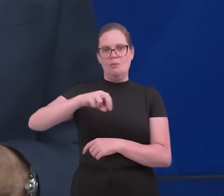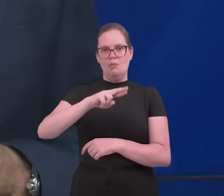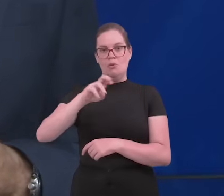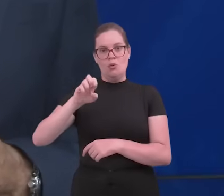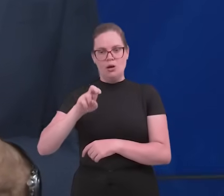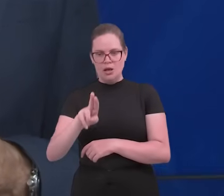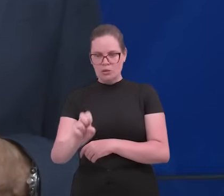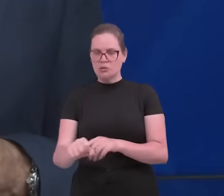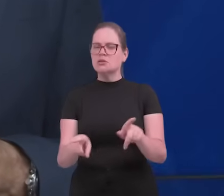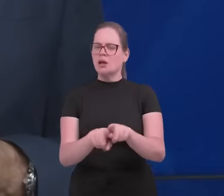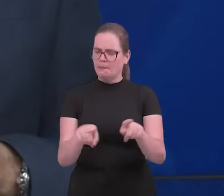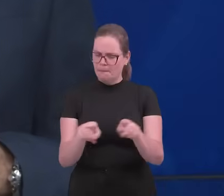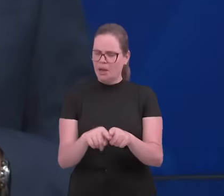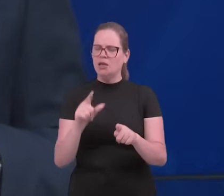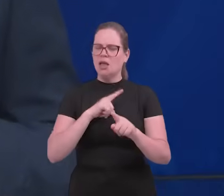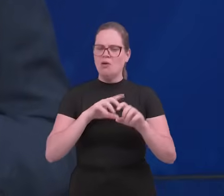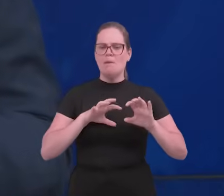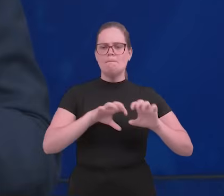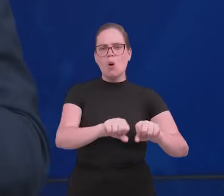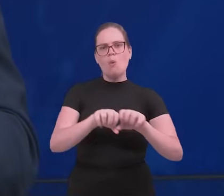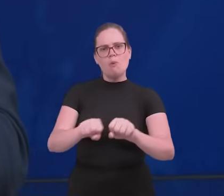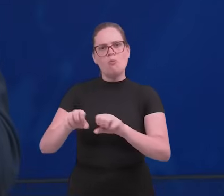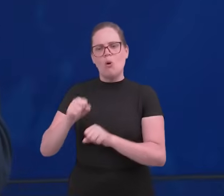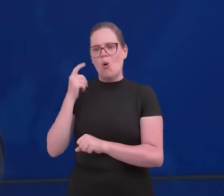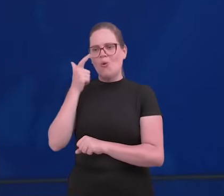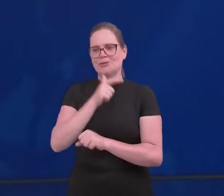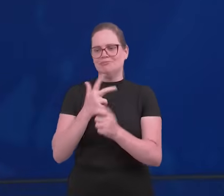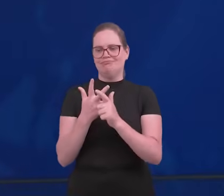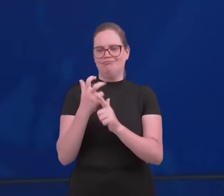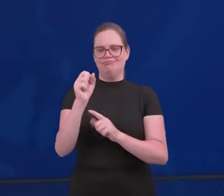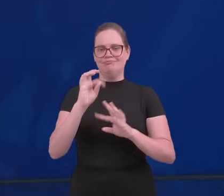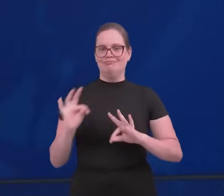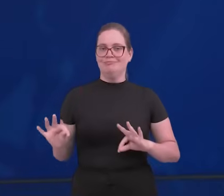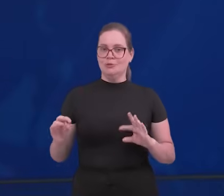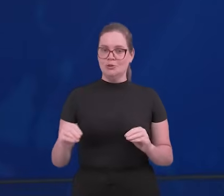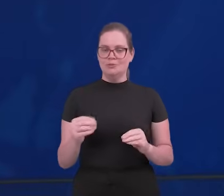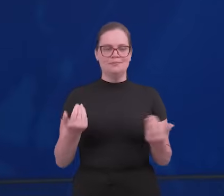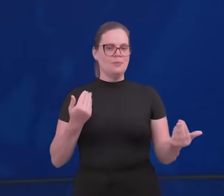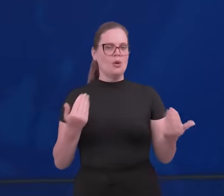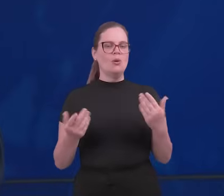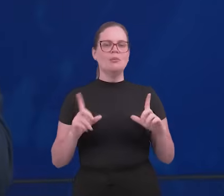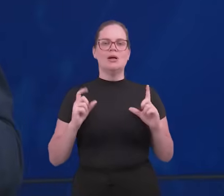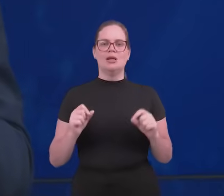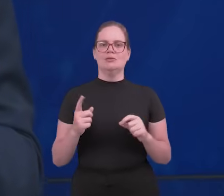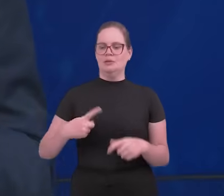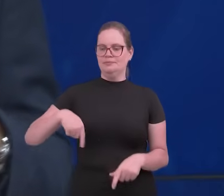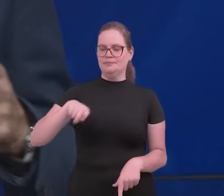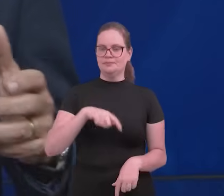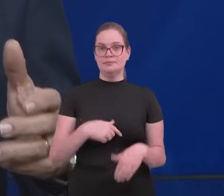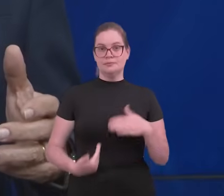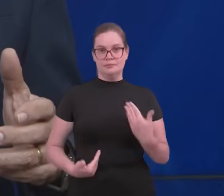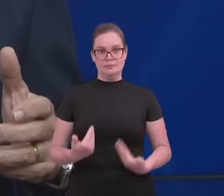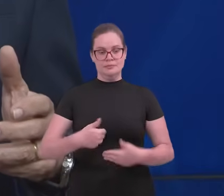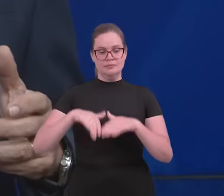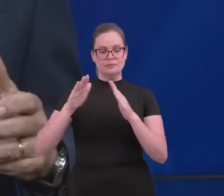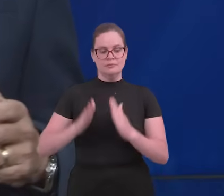O crente fiel a Jesus, que experimentou o novo nascimento e que anda no caminho do Senhor,